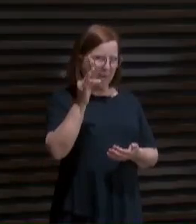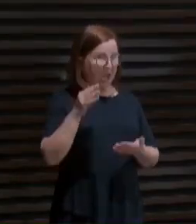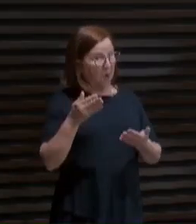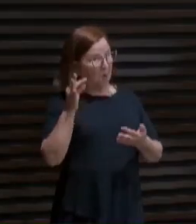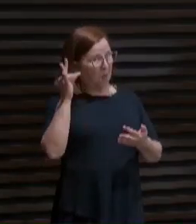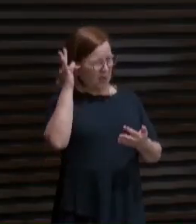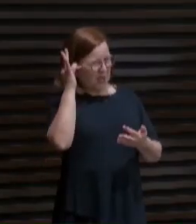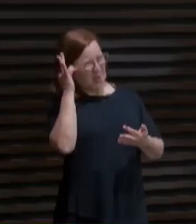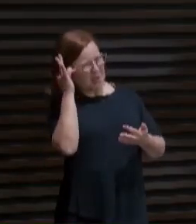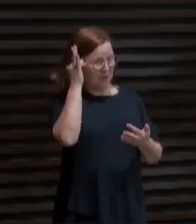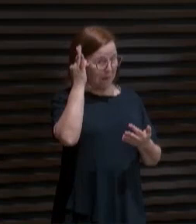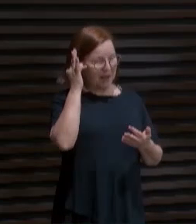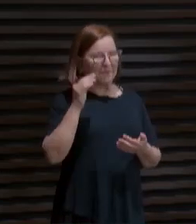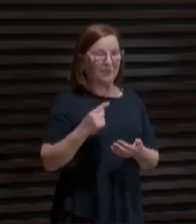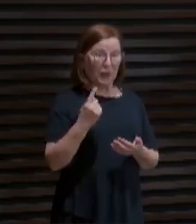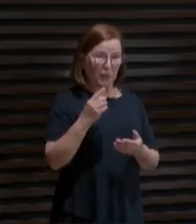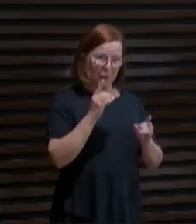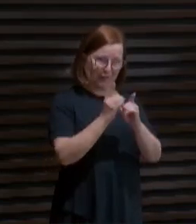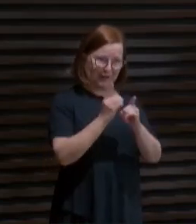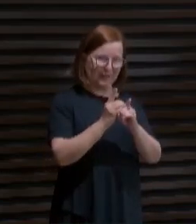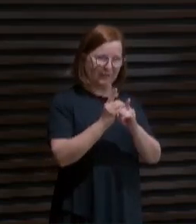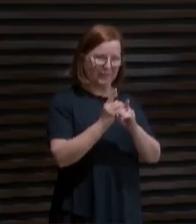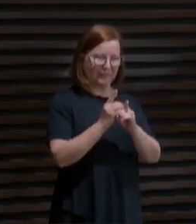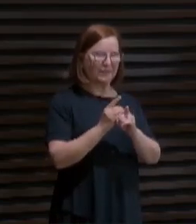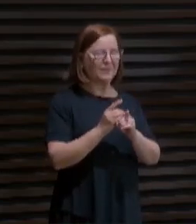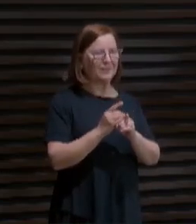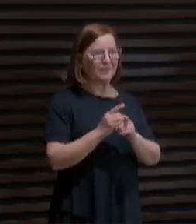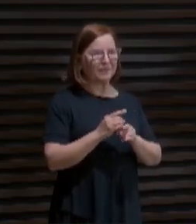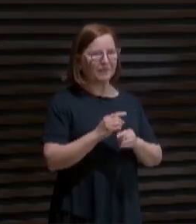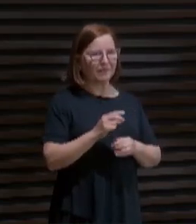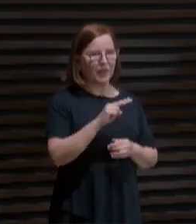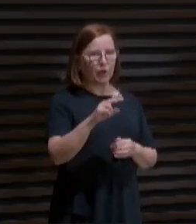um dos 12, chamado Dídimo,